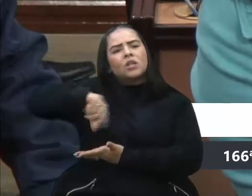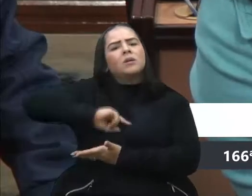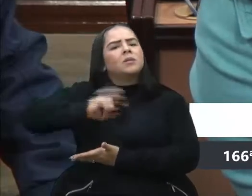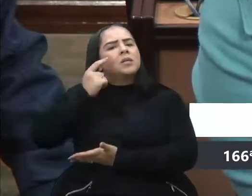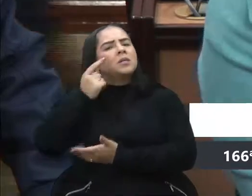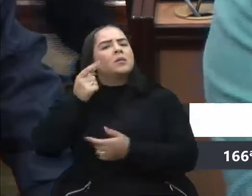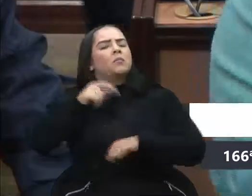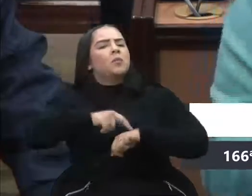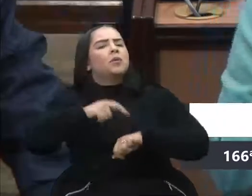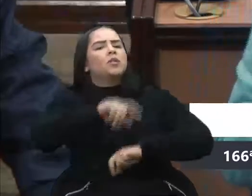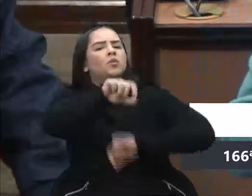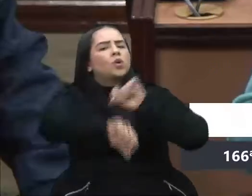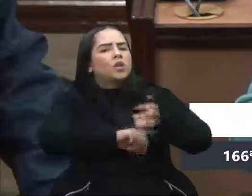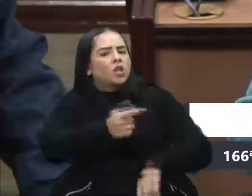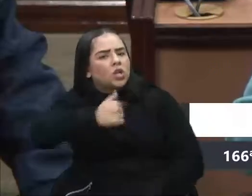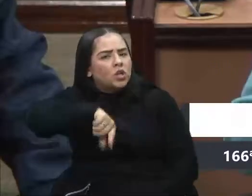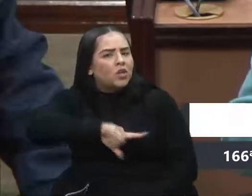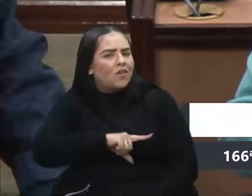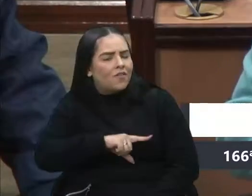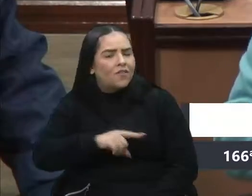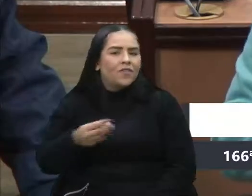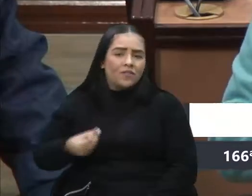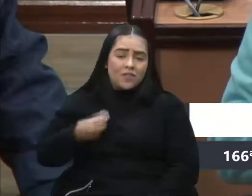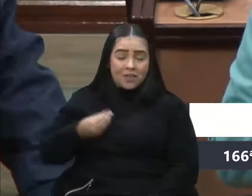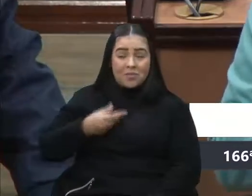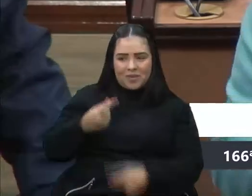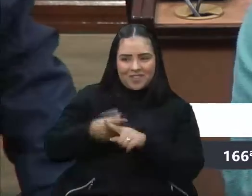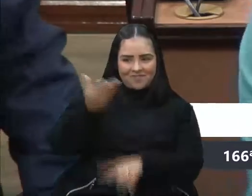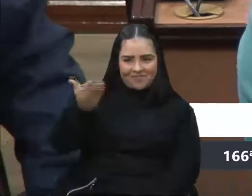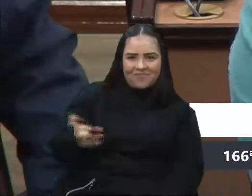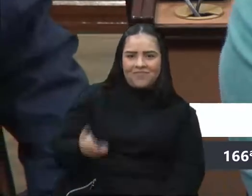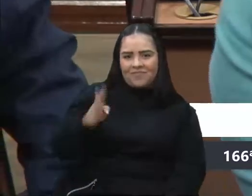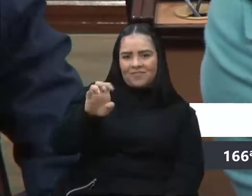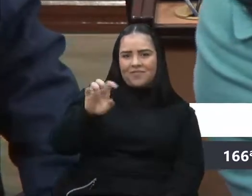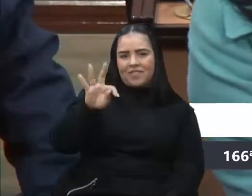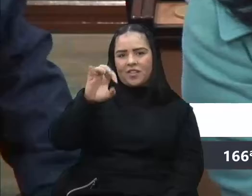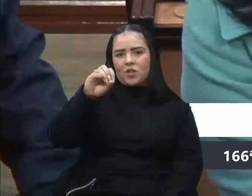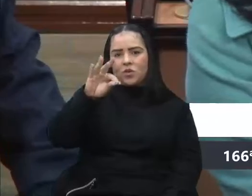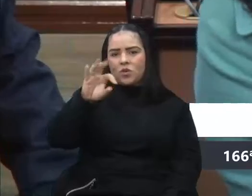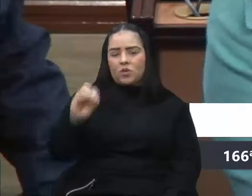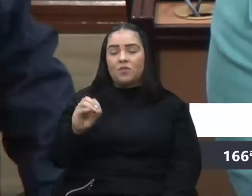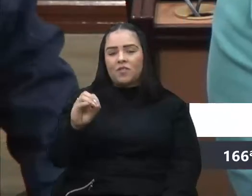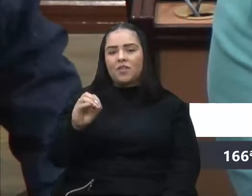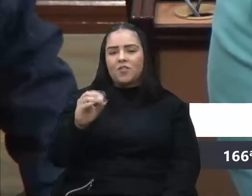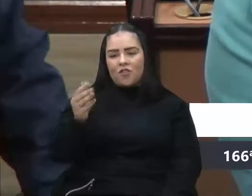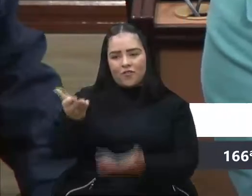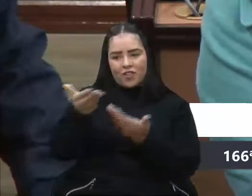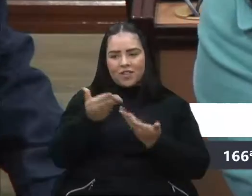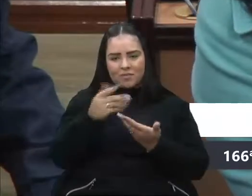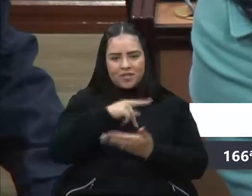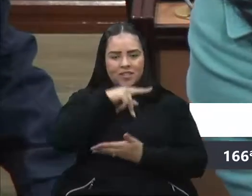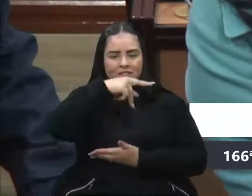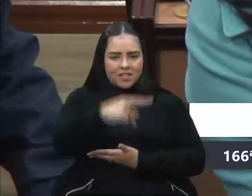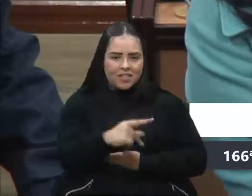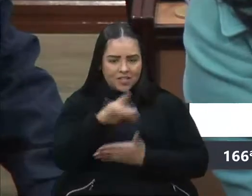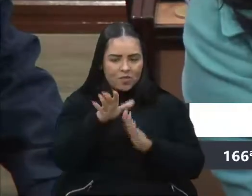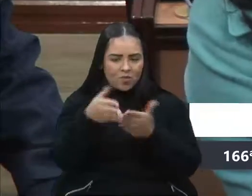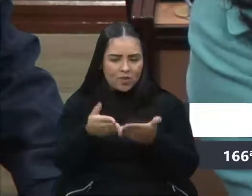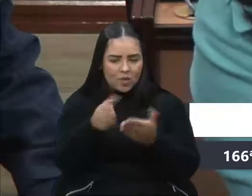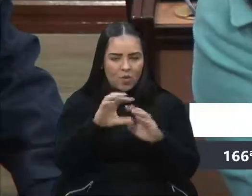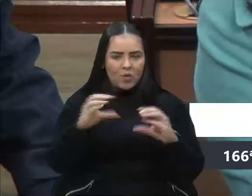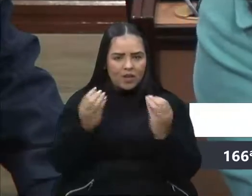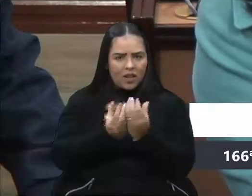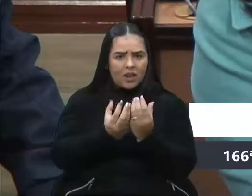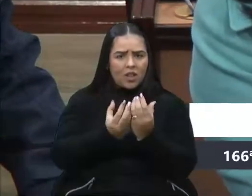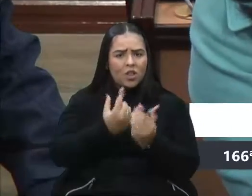vivia? A gente vivia quando o Bertotto foi convidado para ser o presidente dessa comissão comunitária, se vivia a bandeira preta, se vivia a